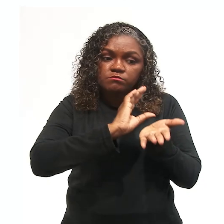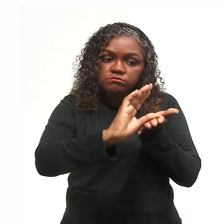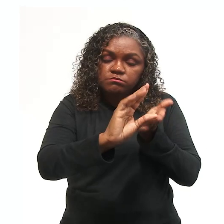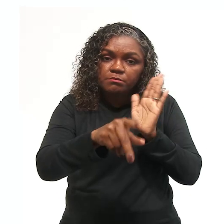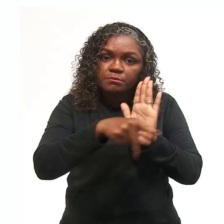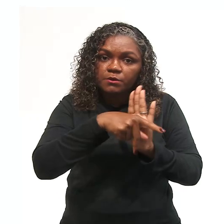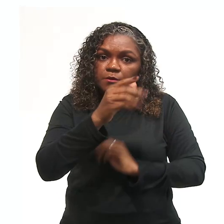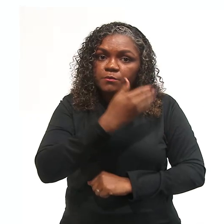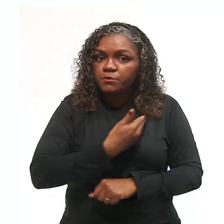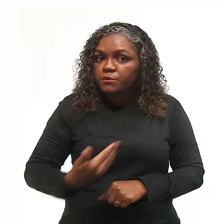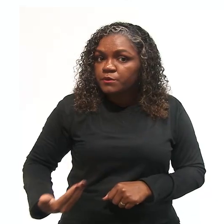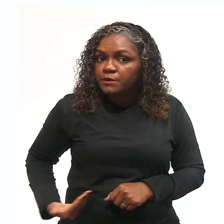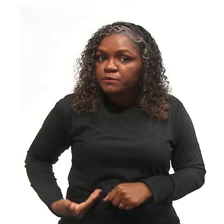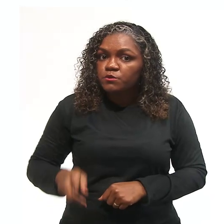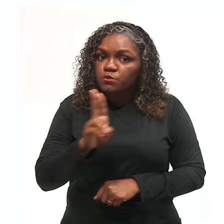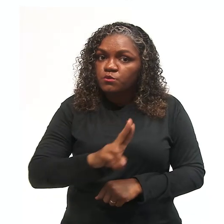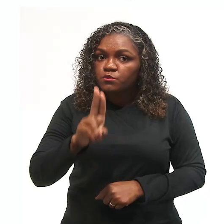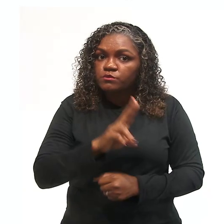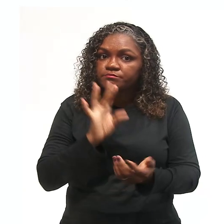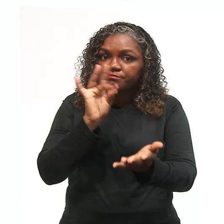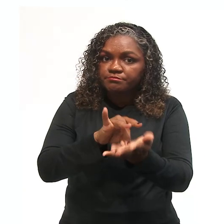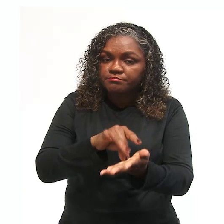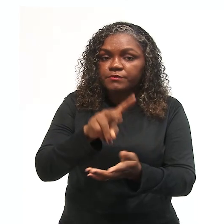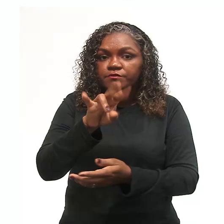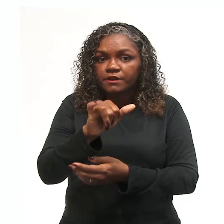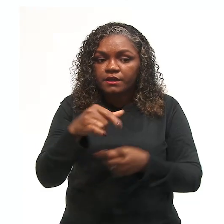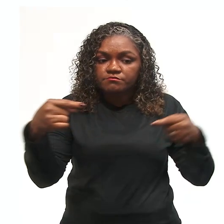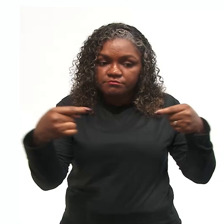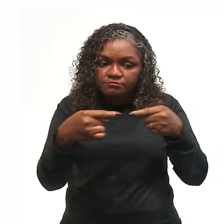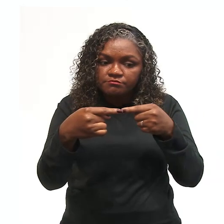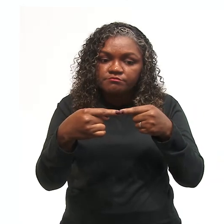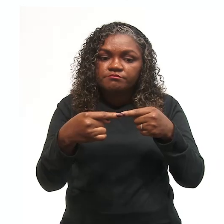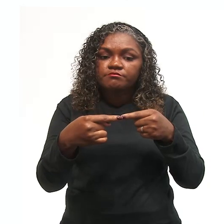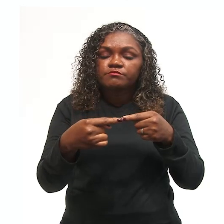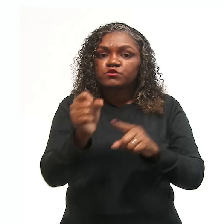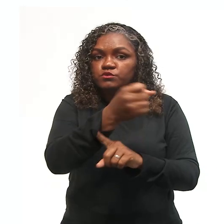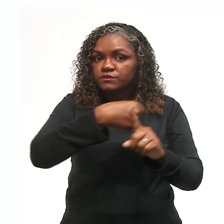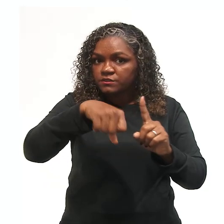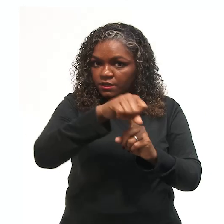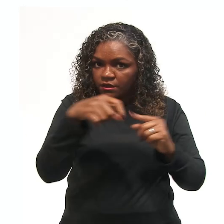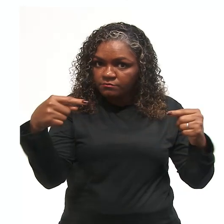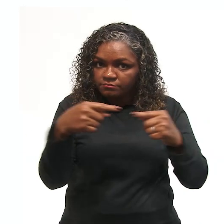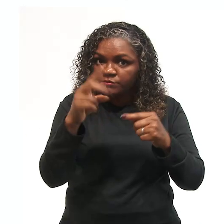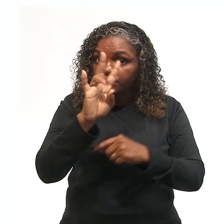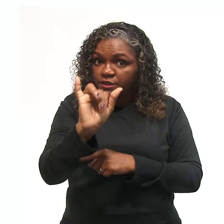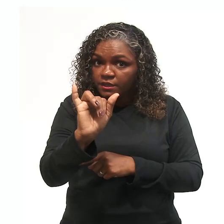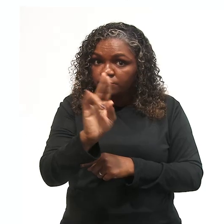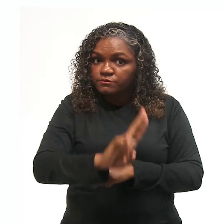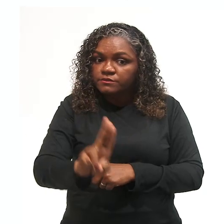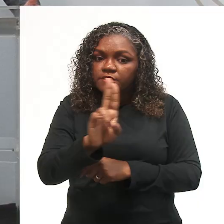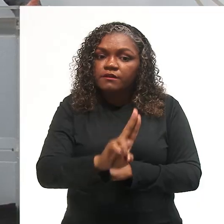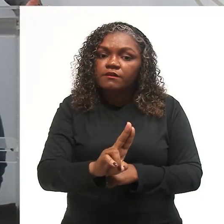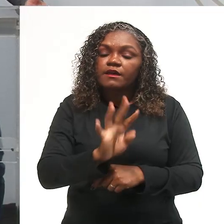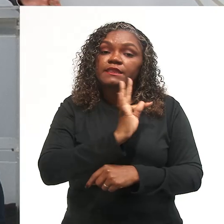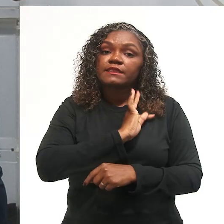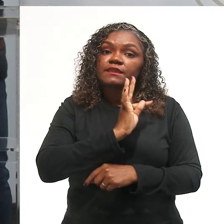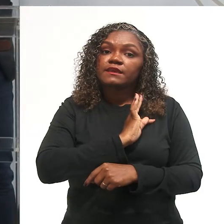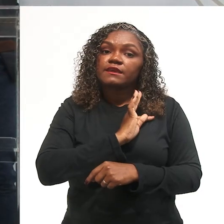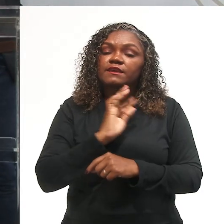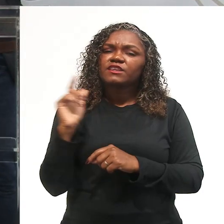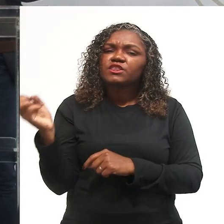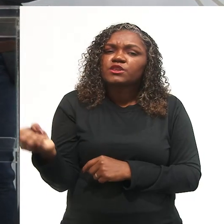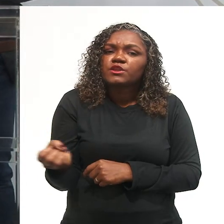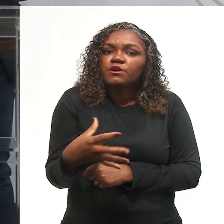de forma eficiente e eficaz, segundo as demandas sociais, né? Isso aqui, gente, é uma